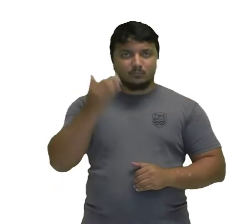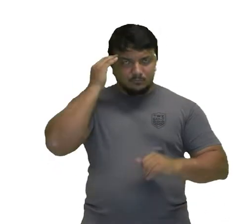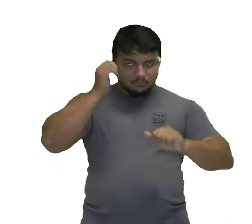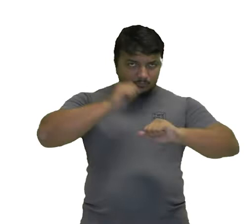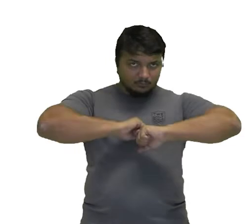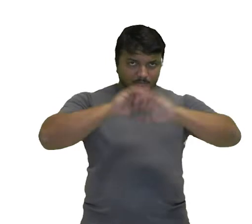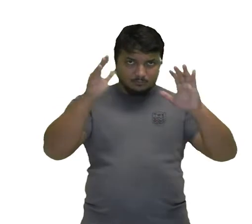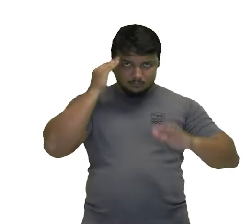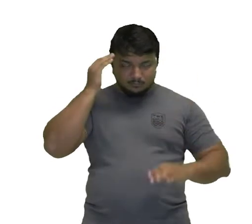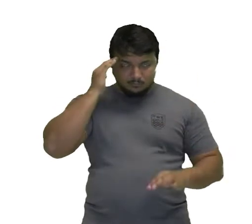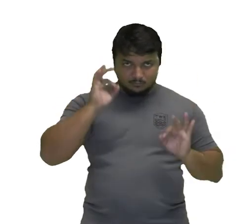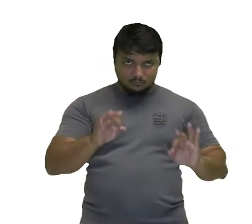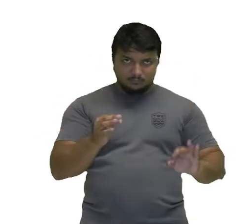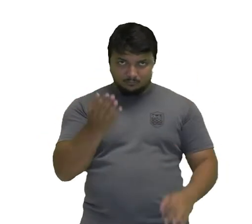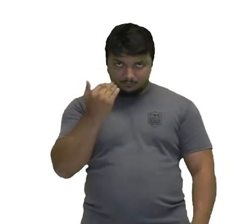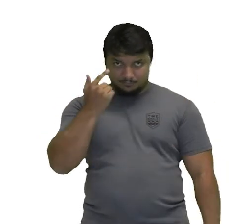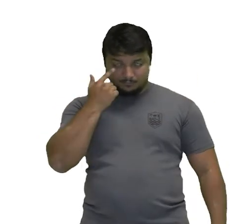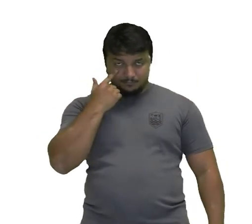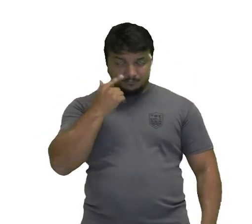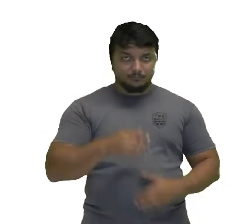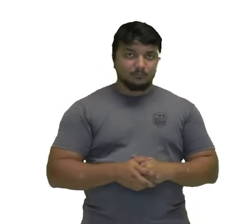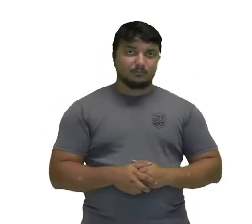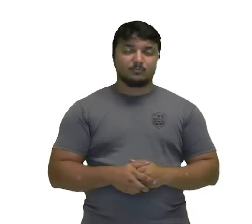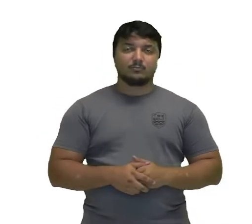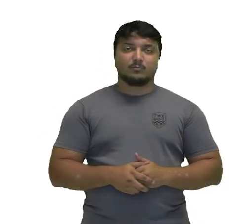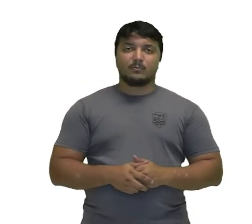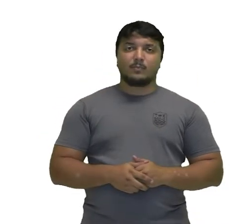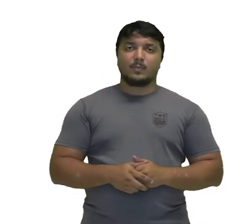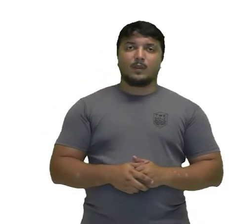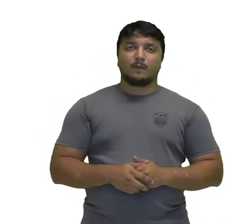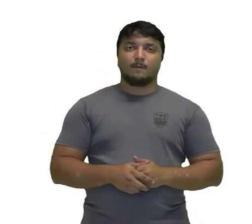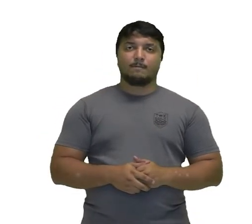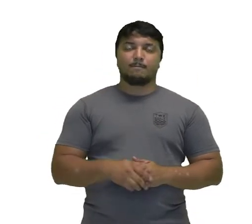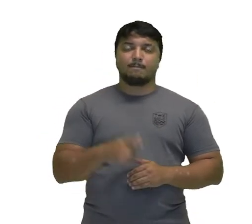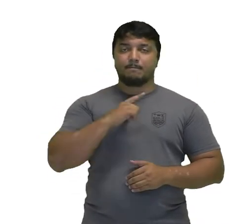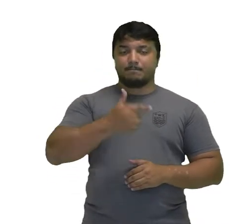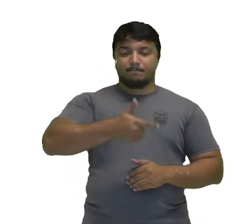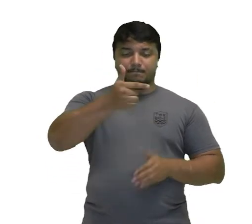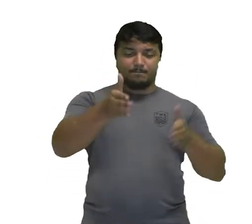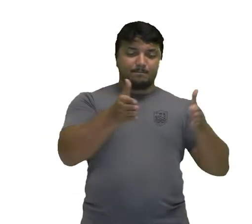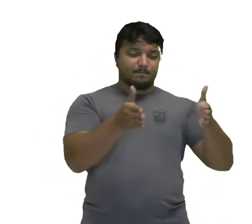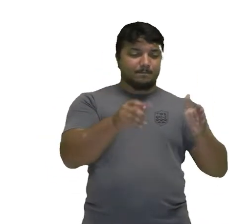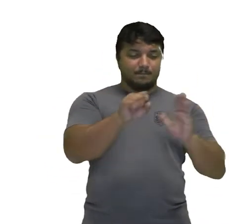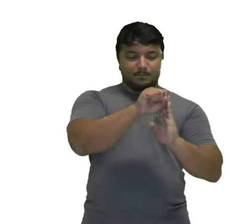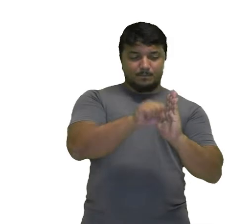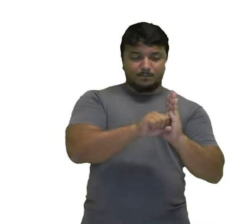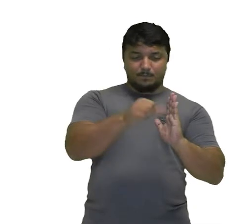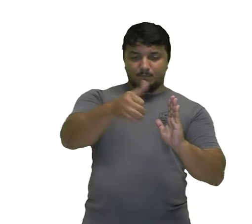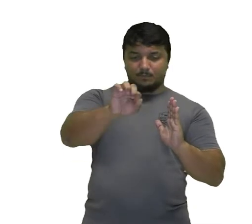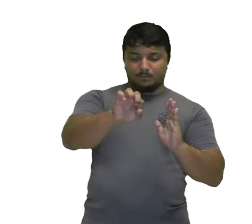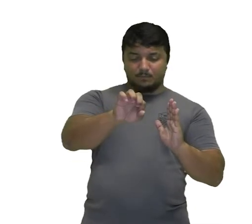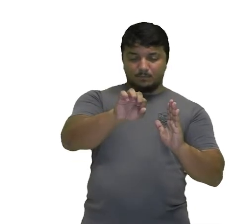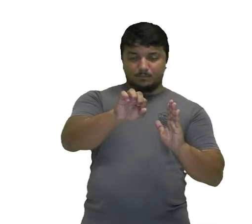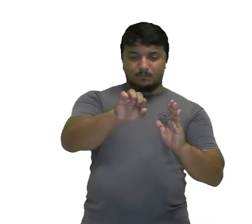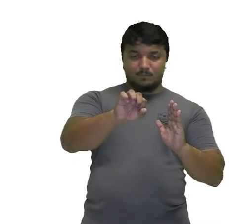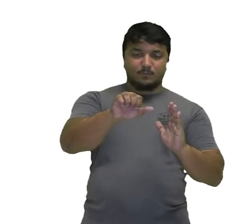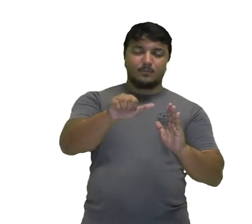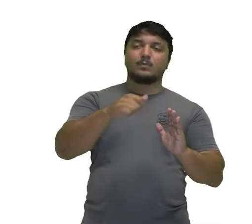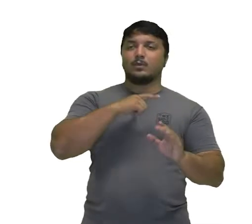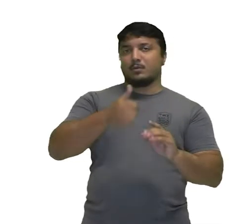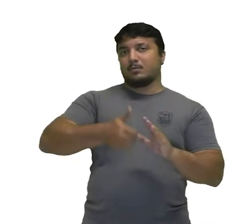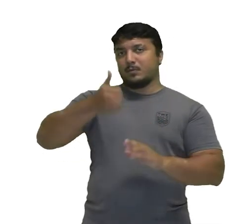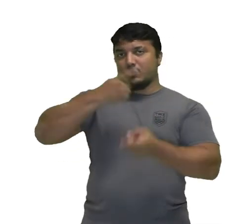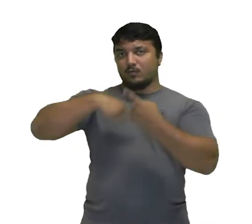bem a resolução dela. A questão ela fala assim: a partir da segunda metade do século XVIII, com a primeira